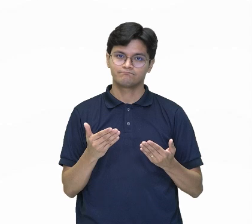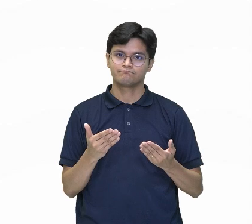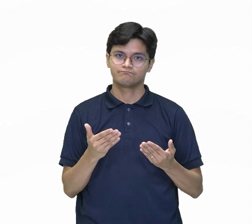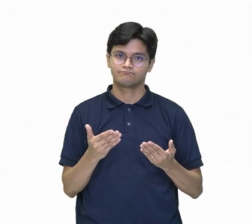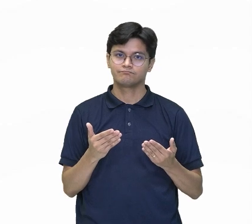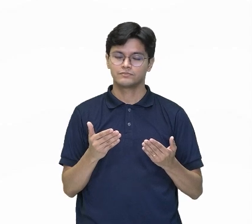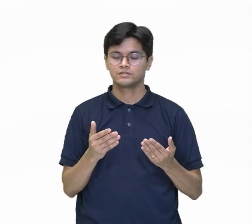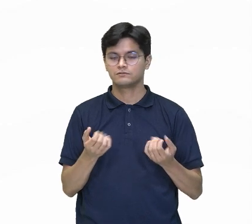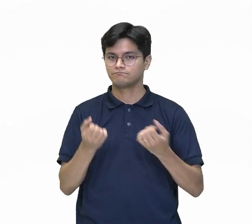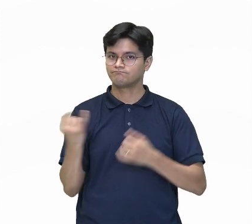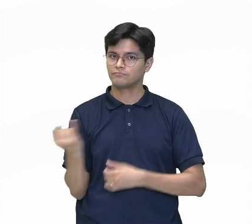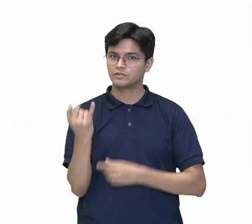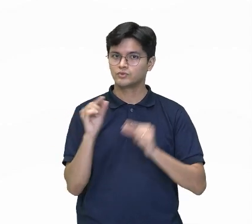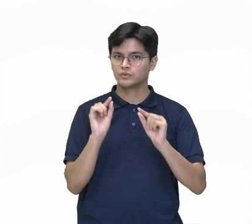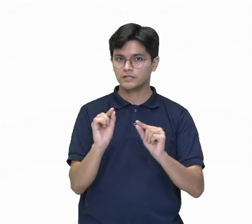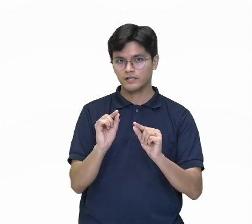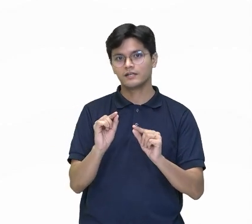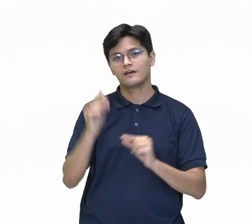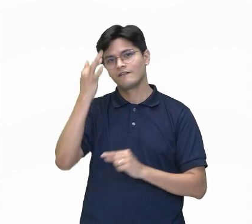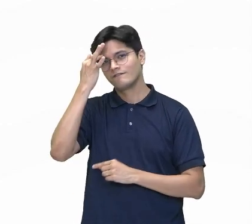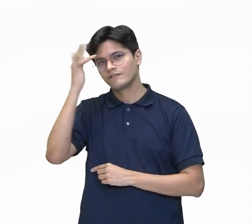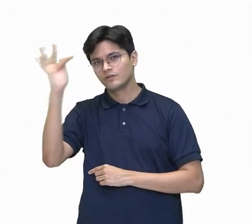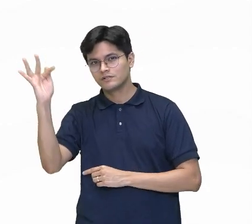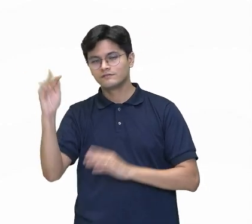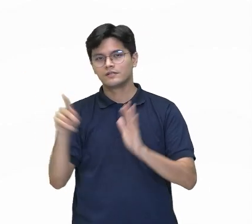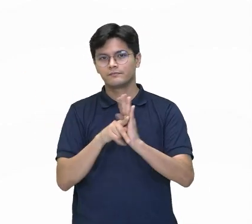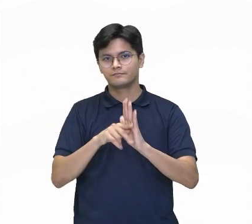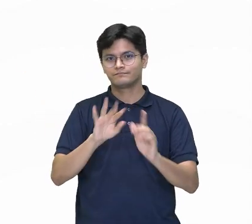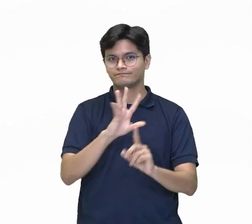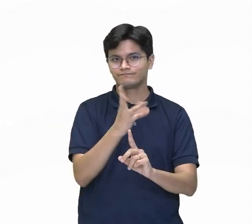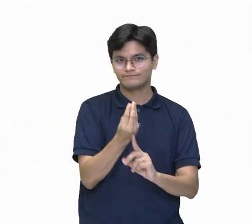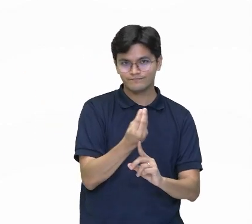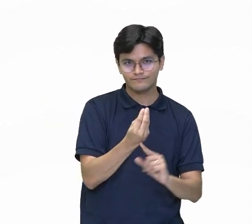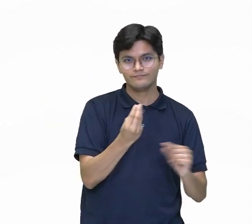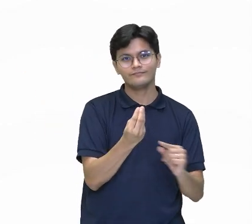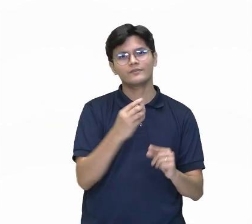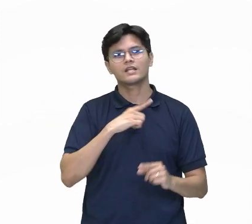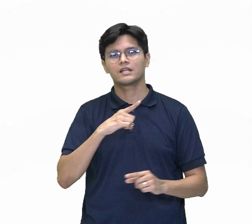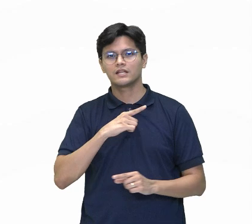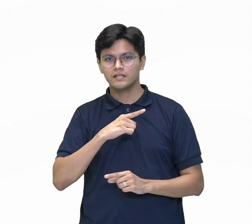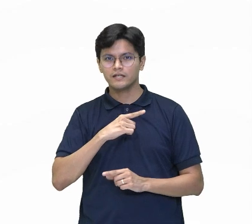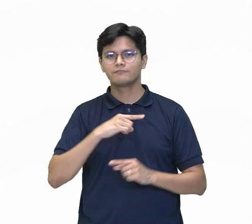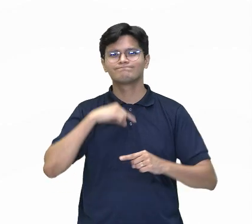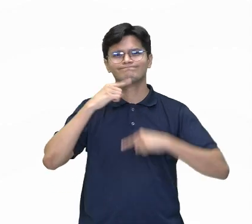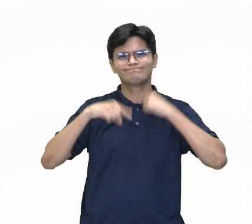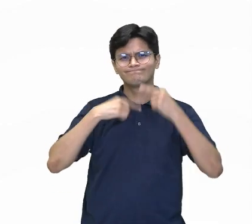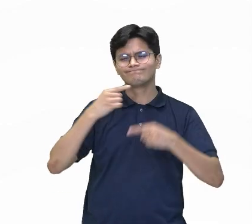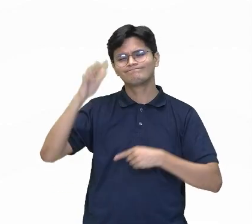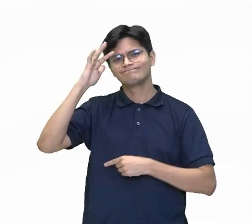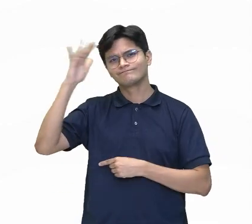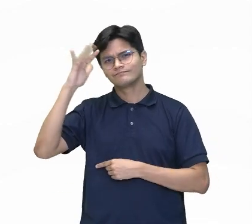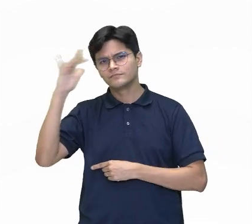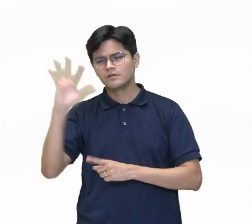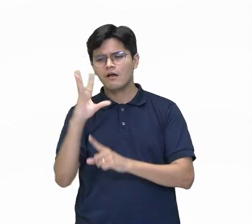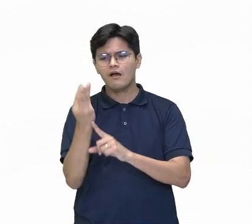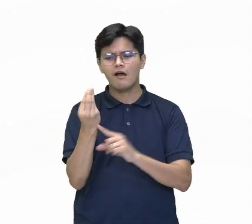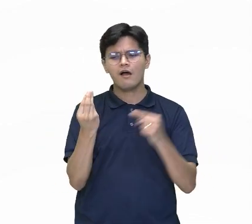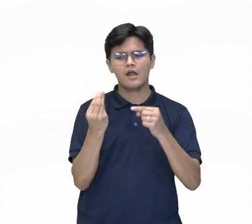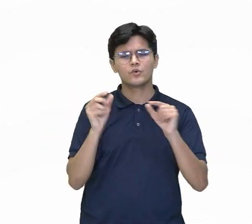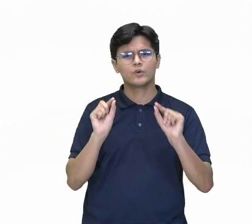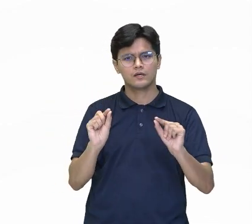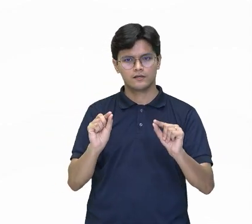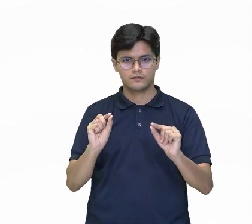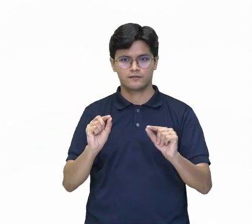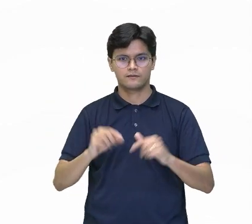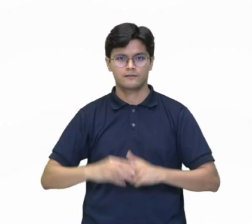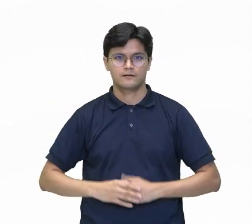né, quando a gente fala de filosofia da arte, trazendo esse questionamento sobre o que é arte. Então